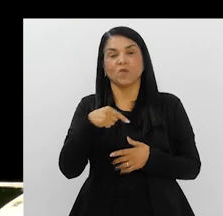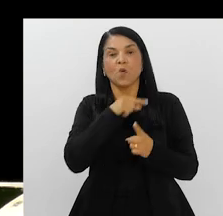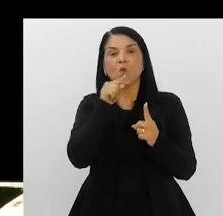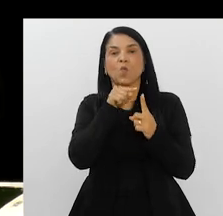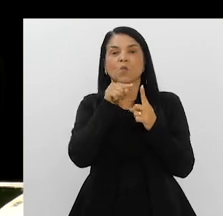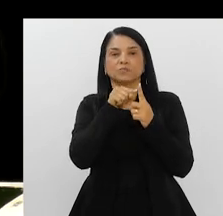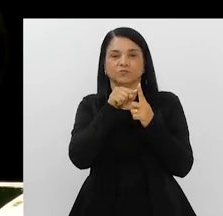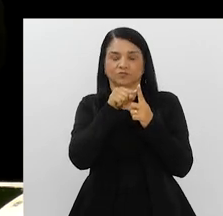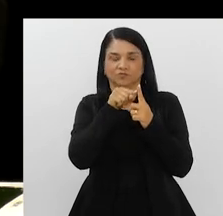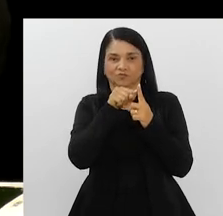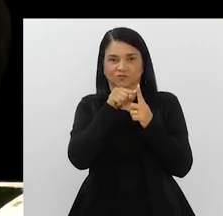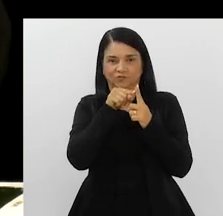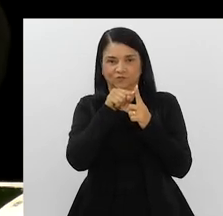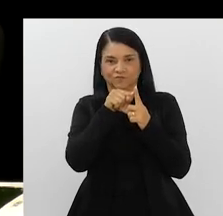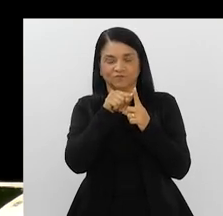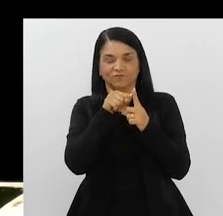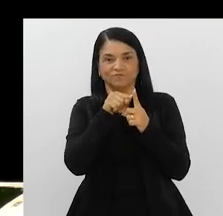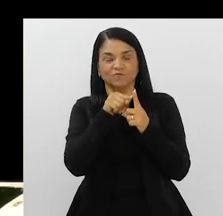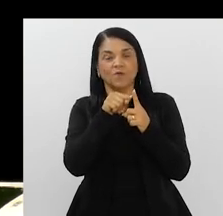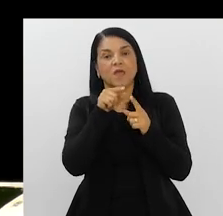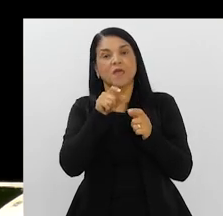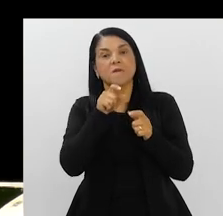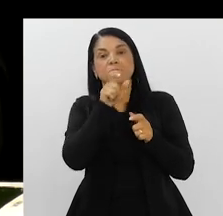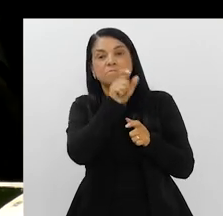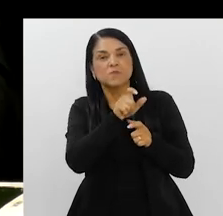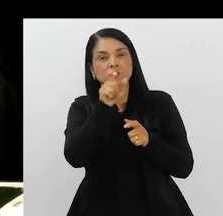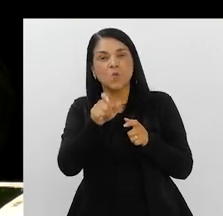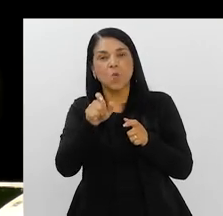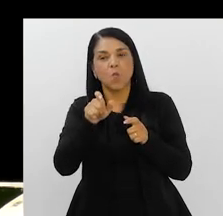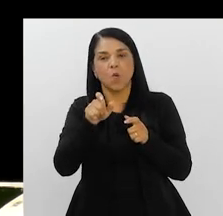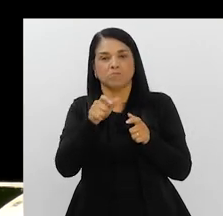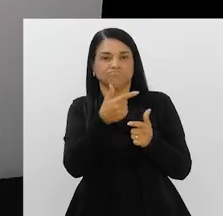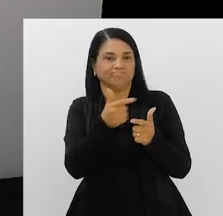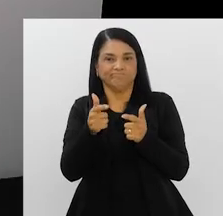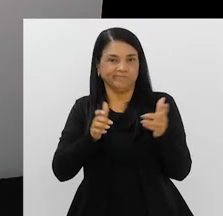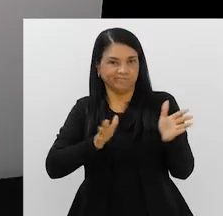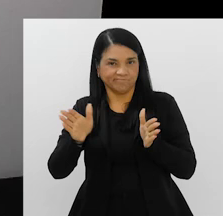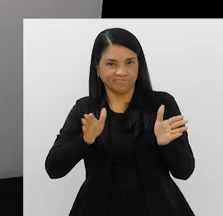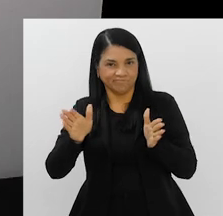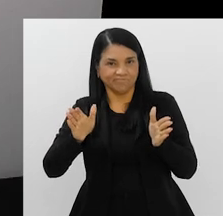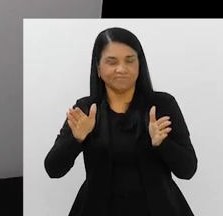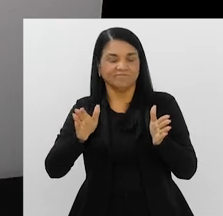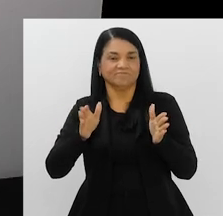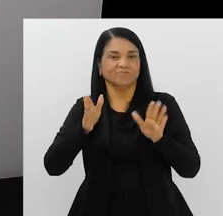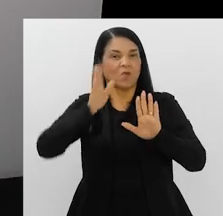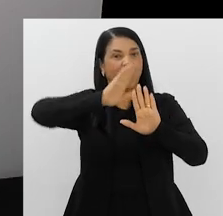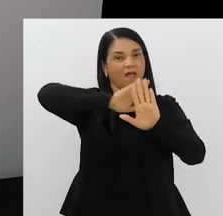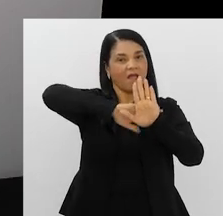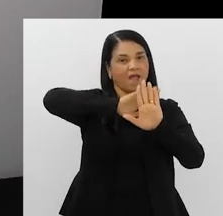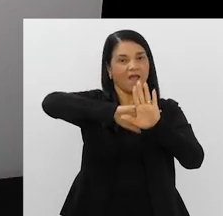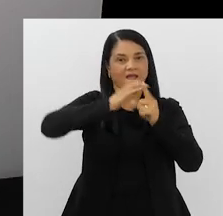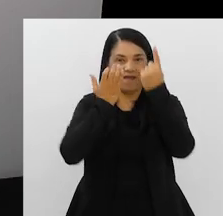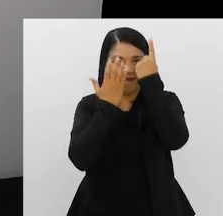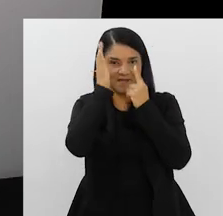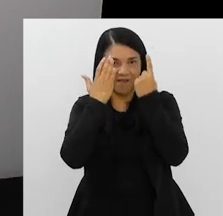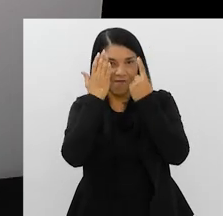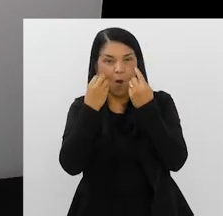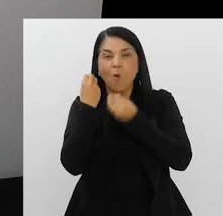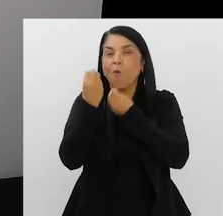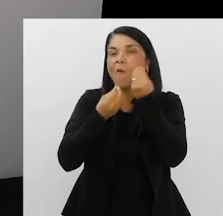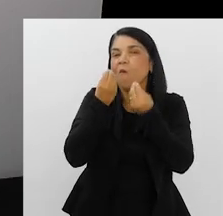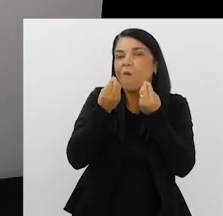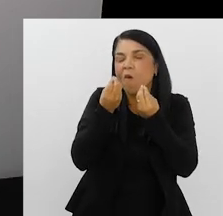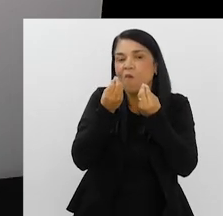objetivo chegar naquele que não tem o acesso... os nossos bastidores, o nosso dia a dia, como